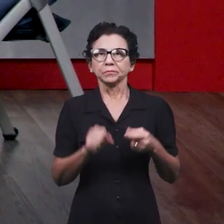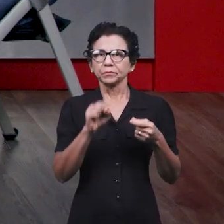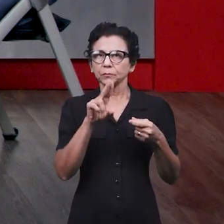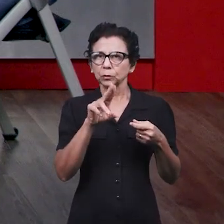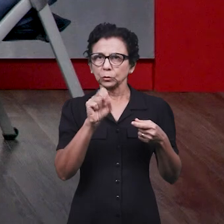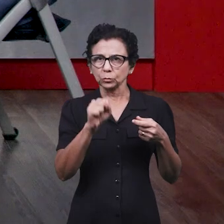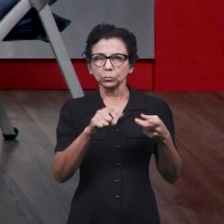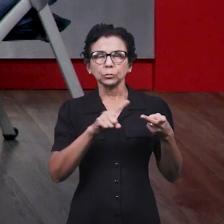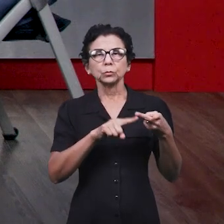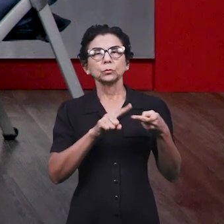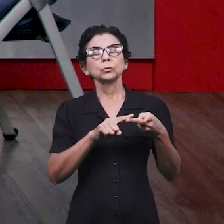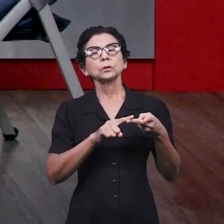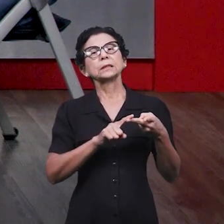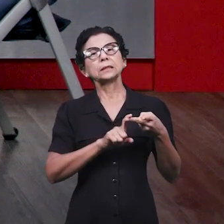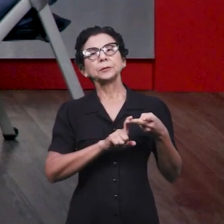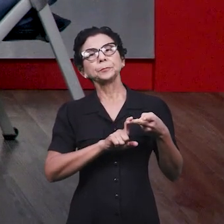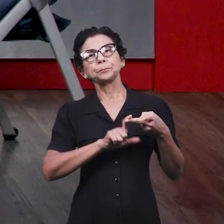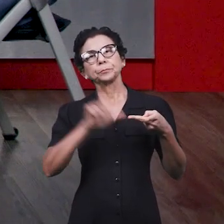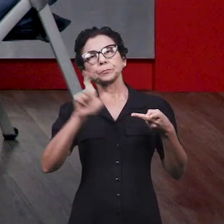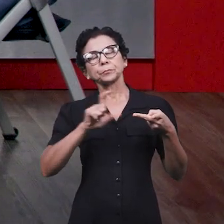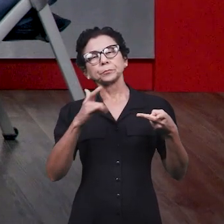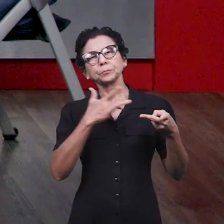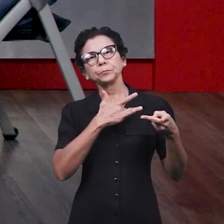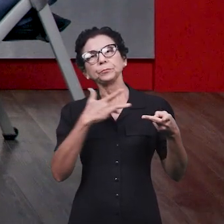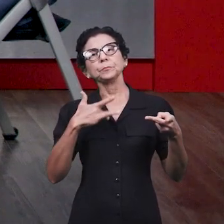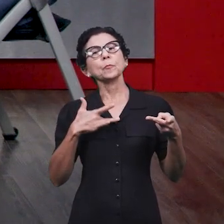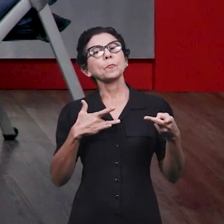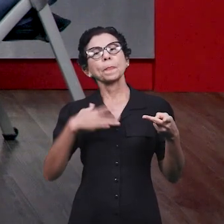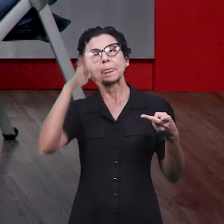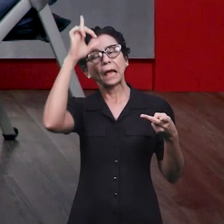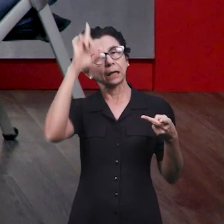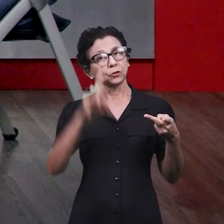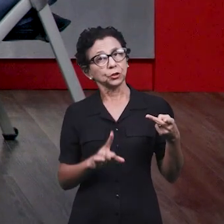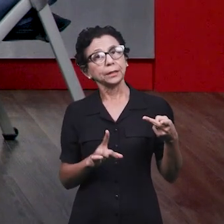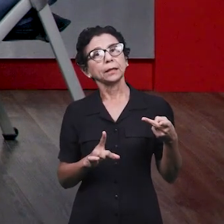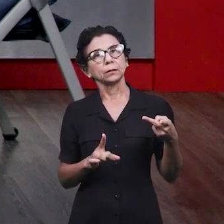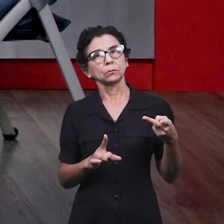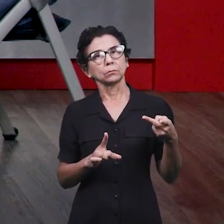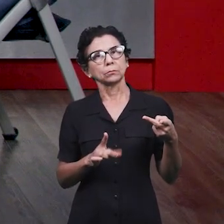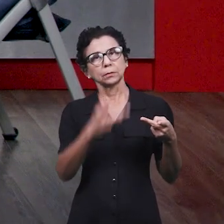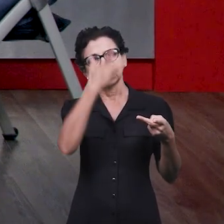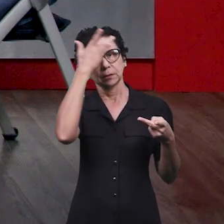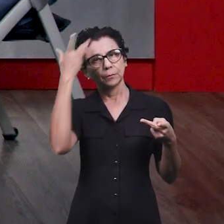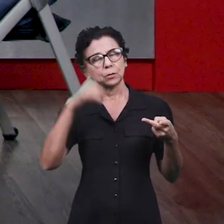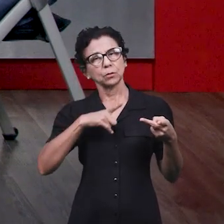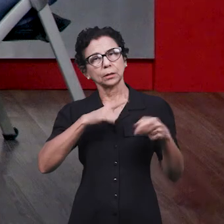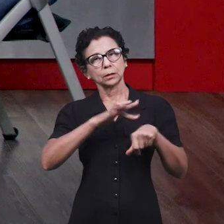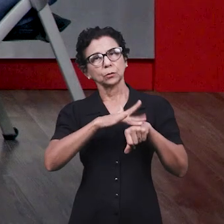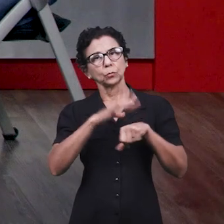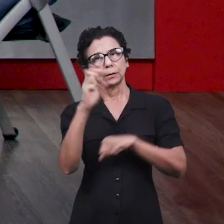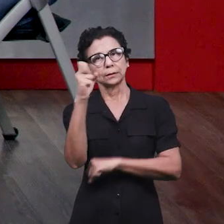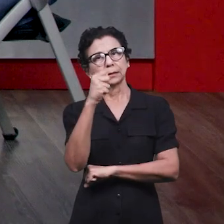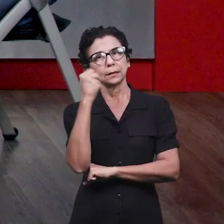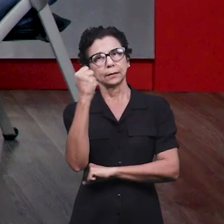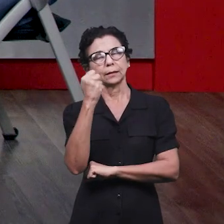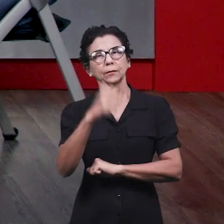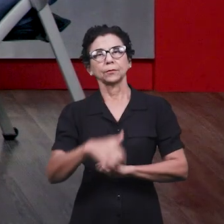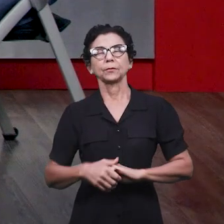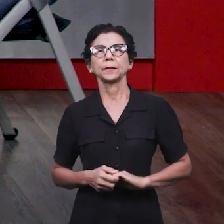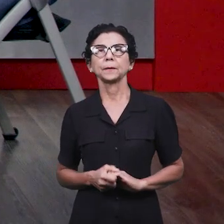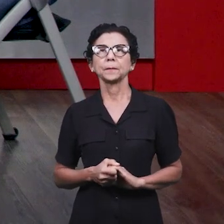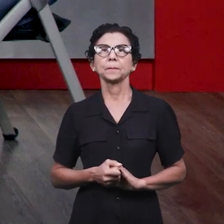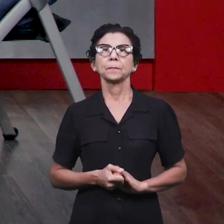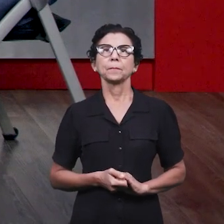pessoas que têm o plano de saúde. Sim, né? como as pessoas que têm plano de saúde. Isso é direito da pessoa que tem doença grave. E o plano de saúde, ele